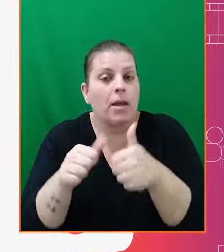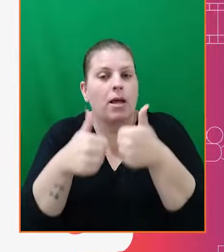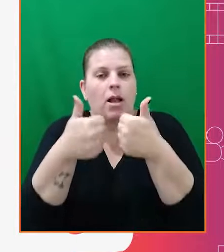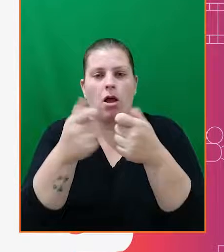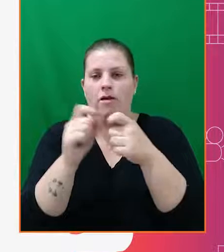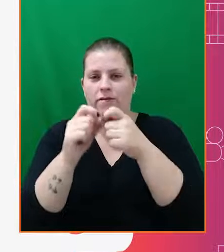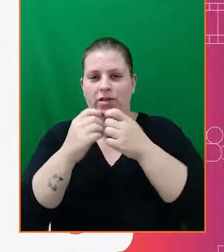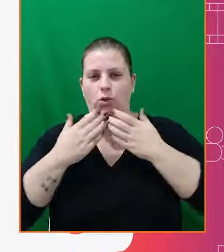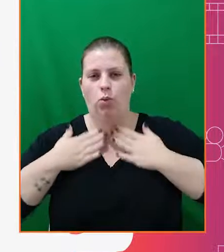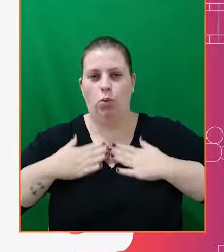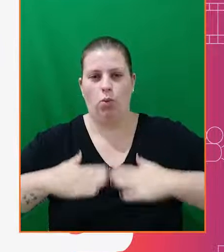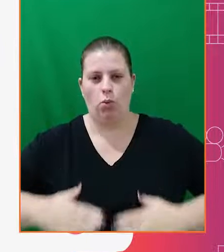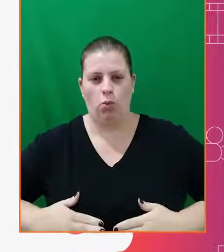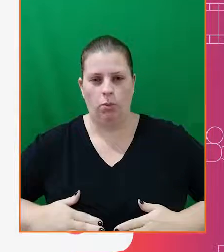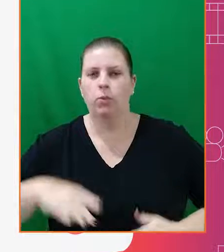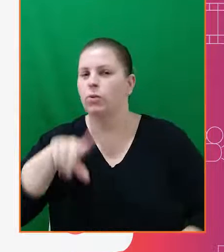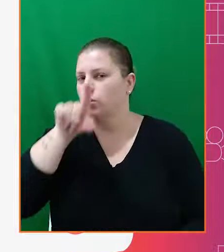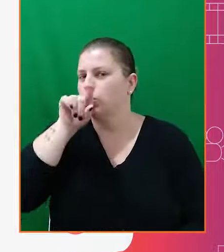fazer o corpinho.